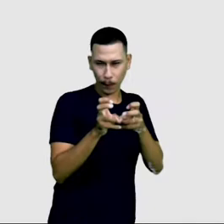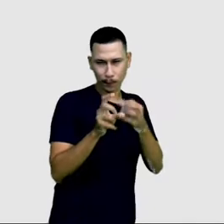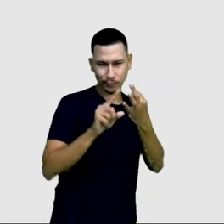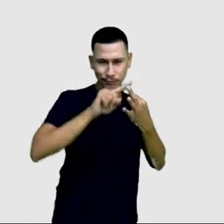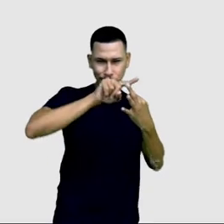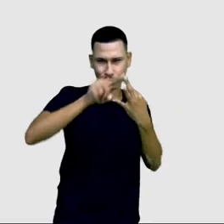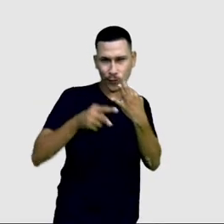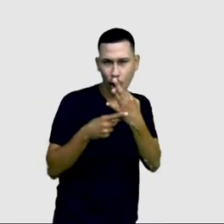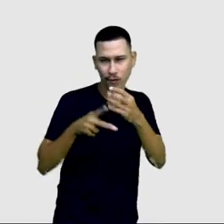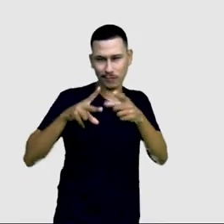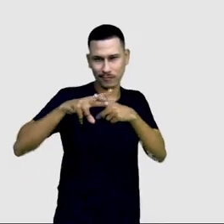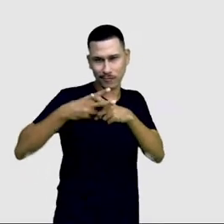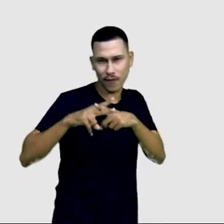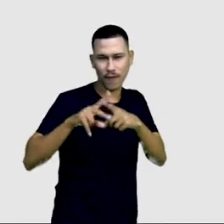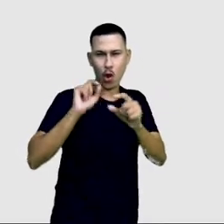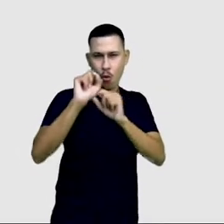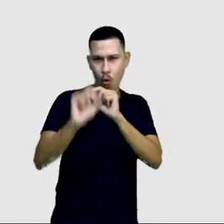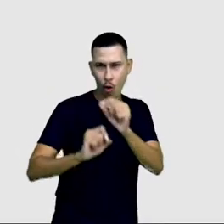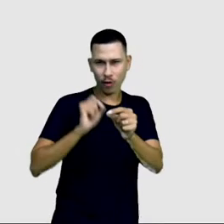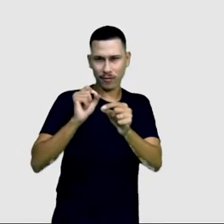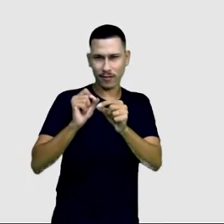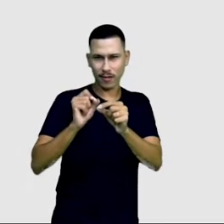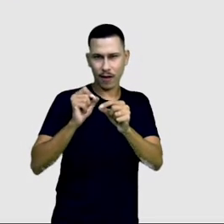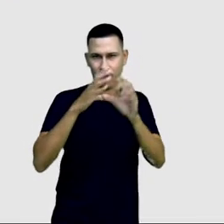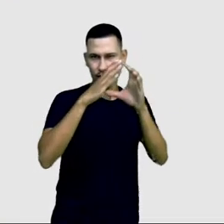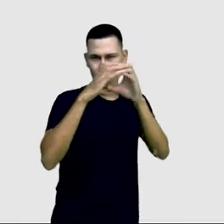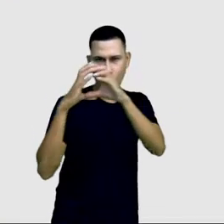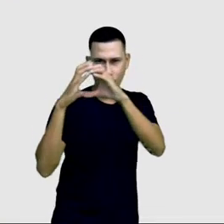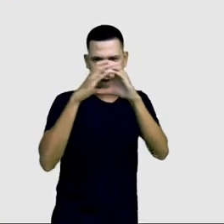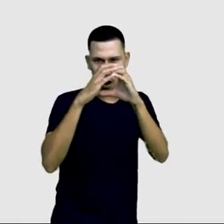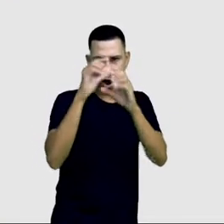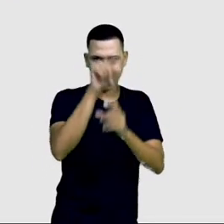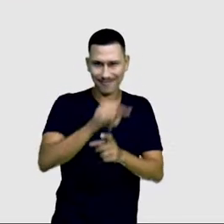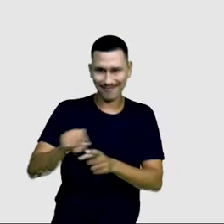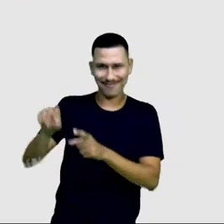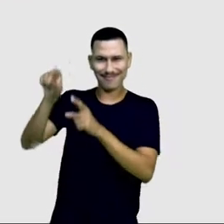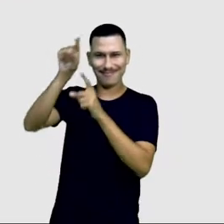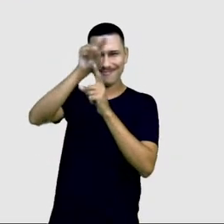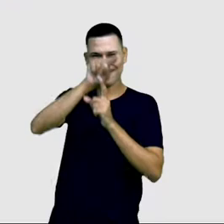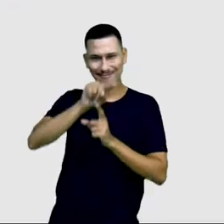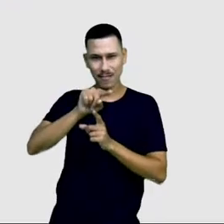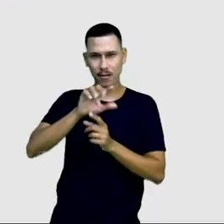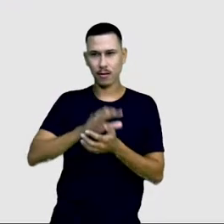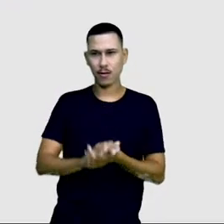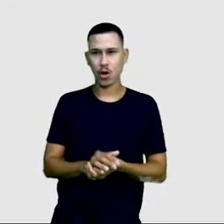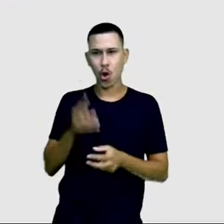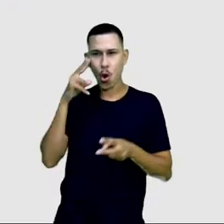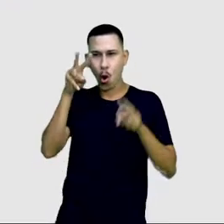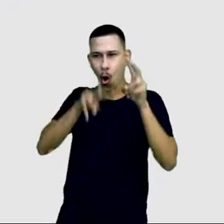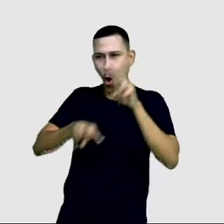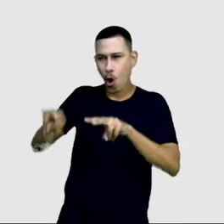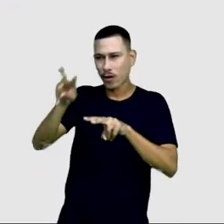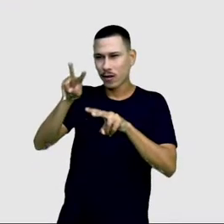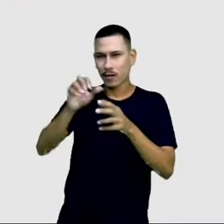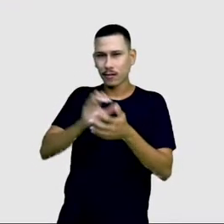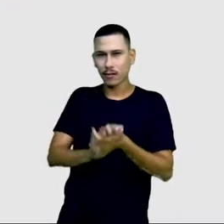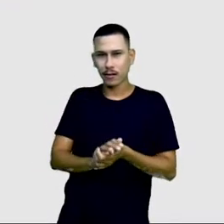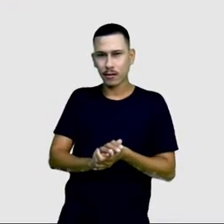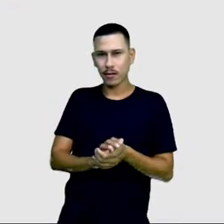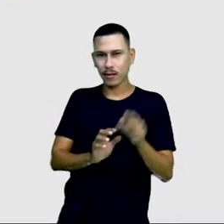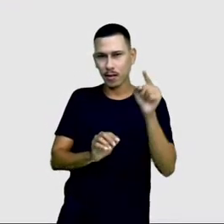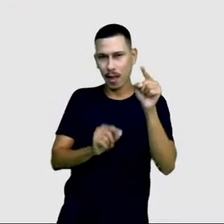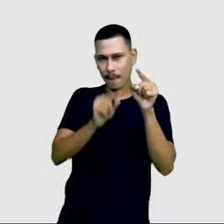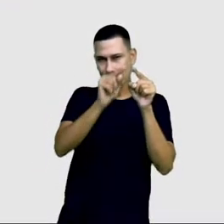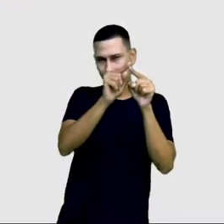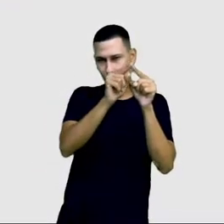aí, elas têm um formato bem peculiar, em que de uma ponta à outra, sempre quando a